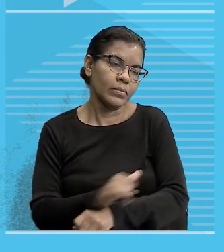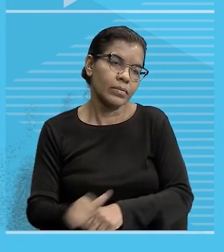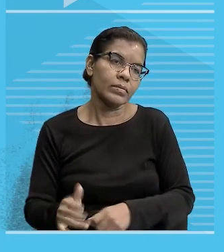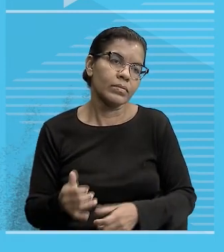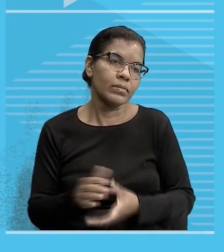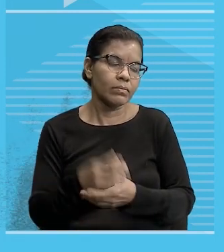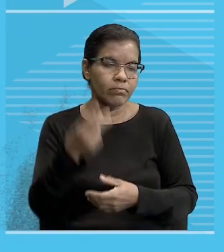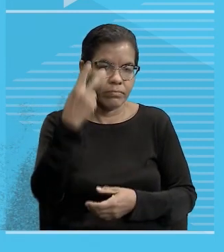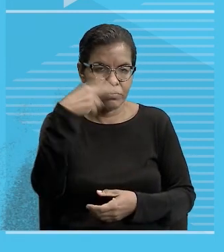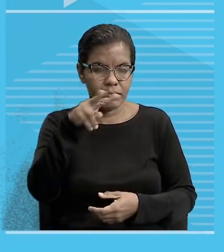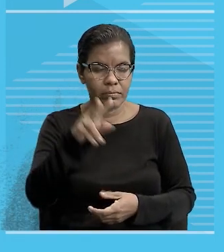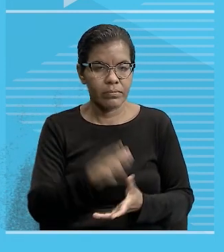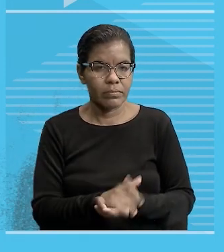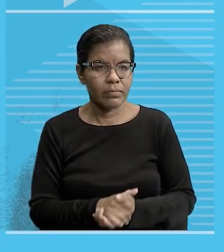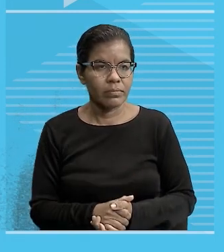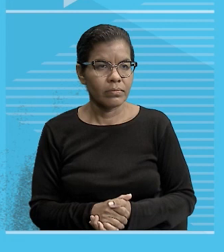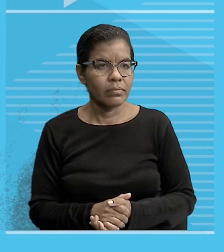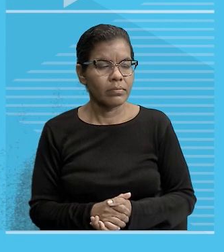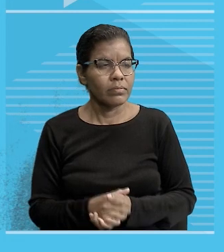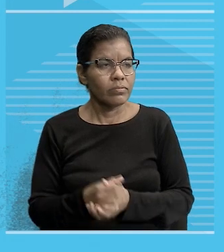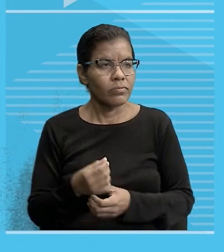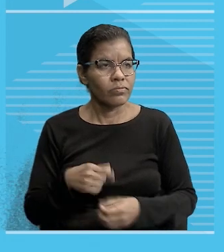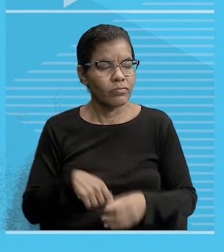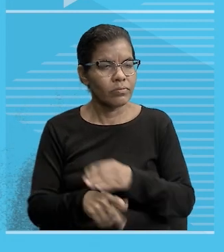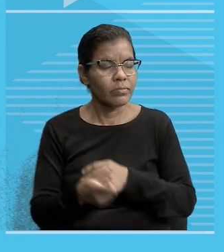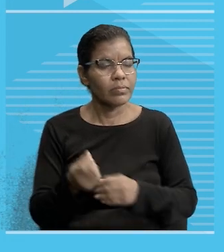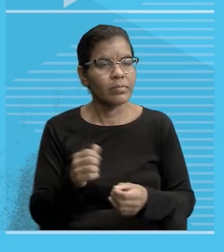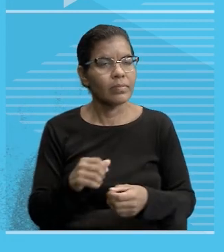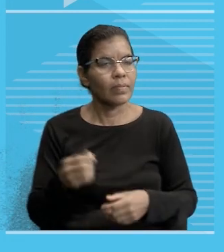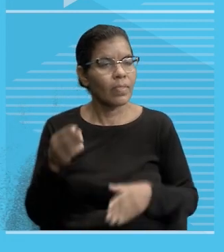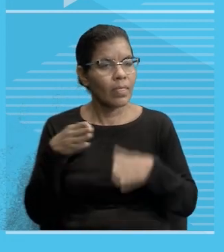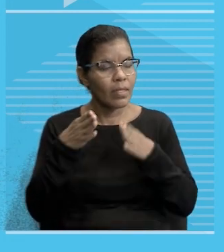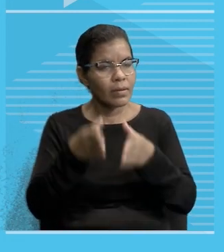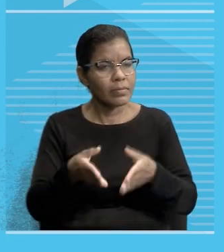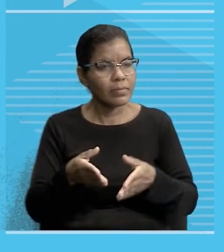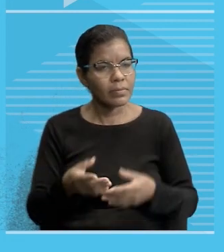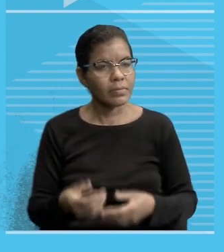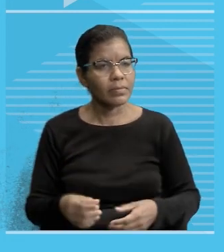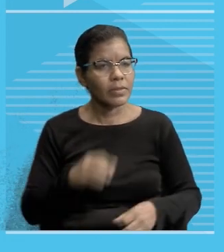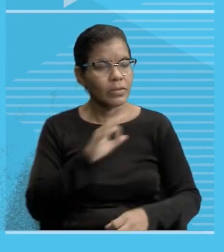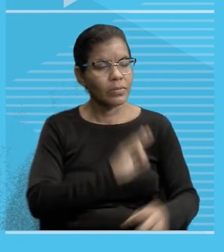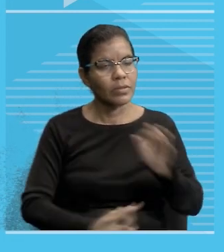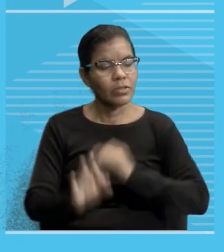Essa é a visão ele está envolvido dentro do planejamento estratégico